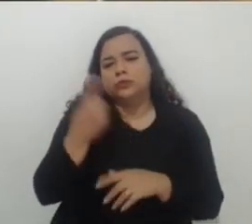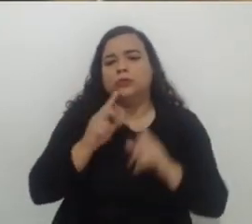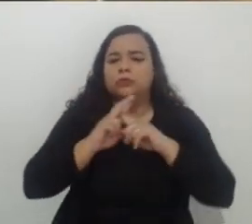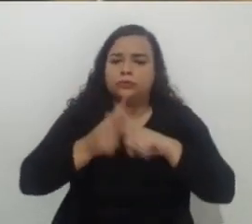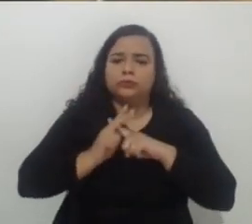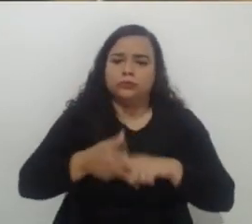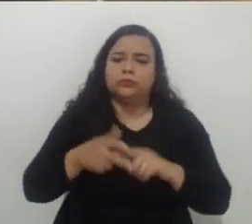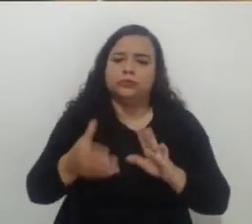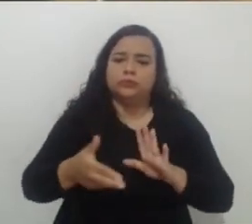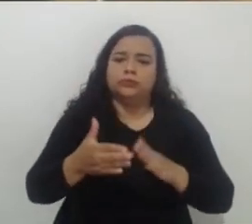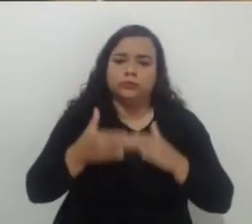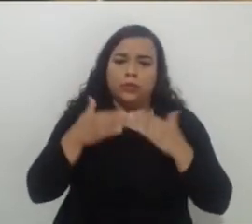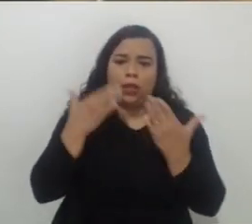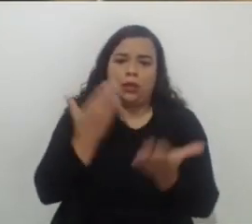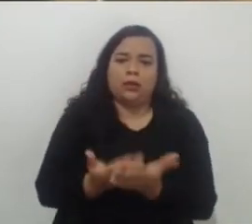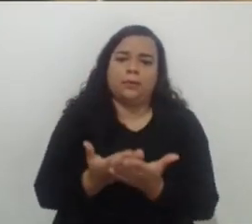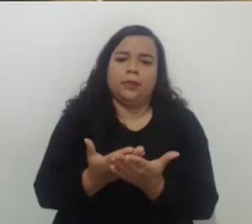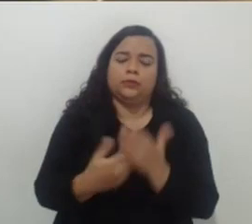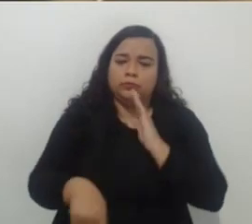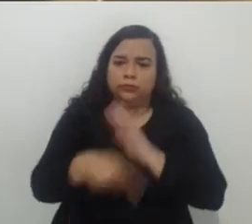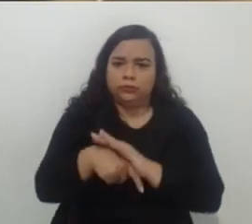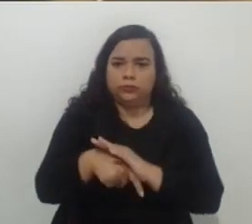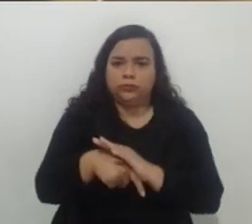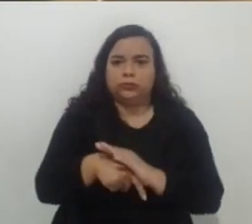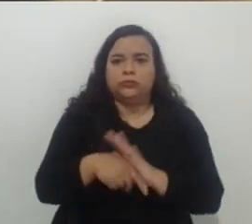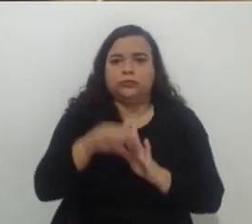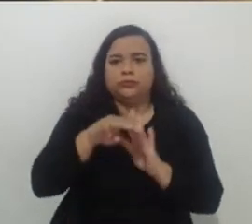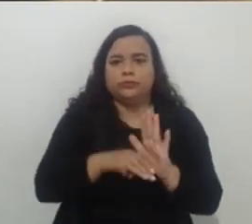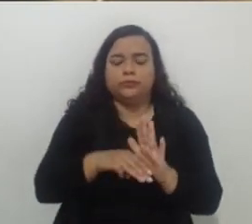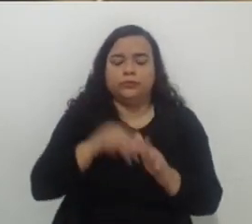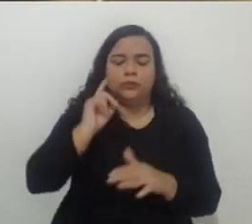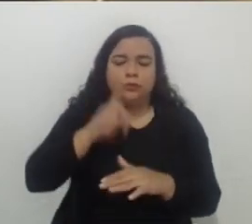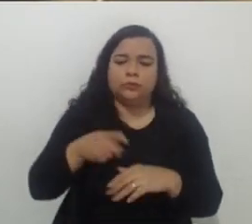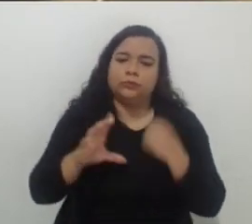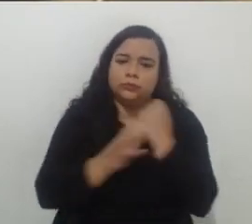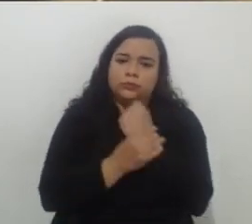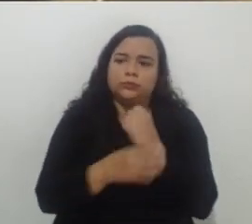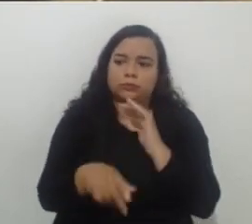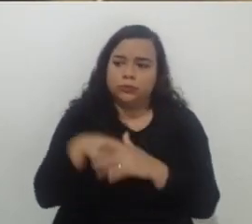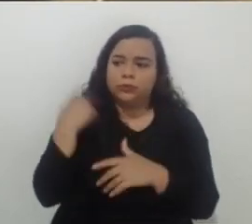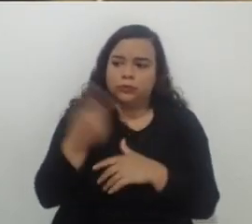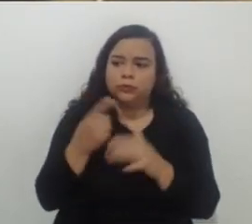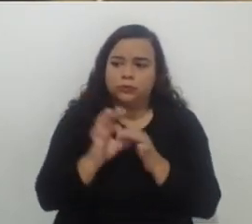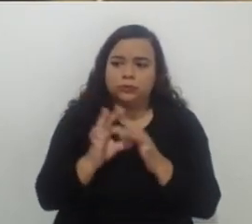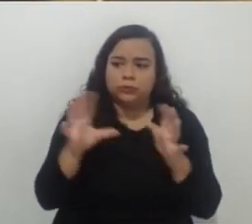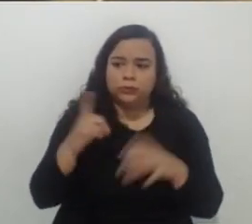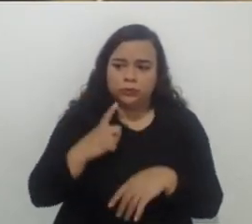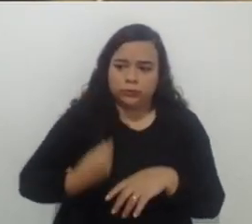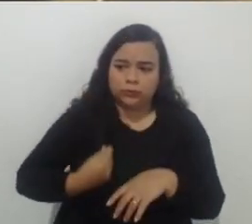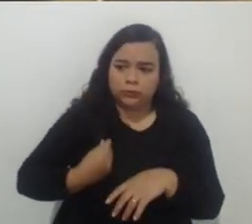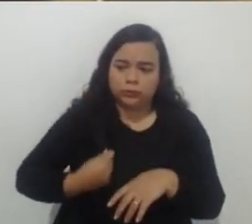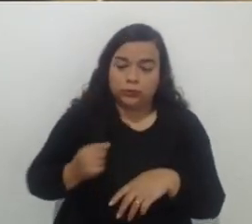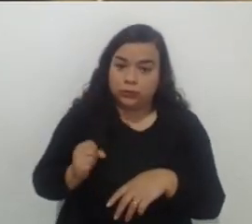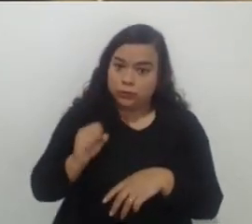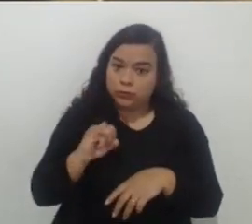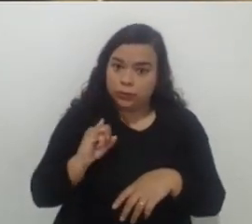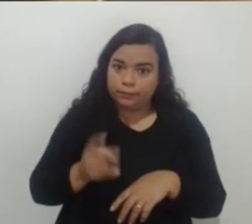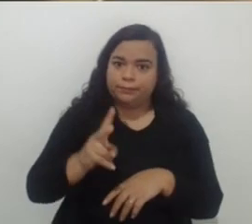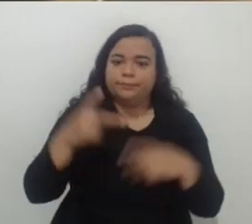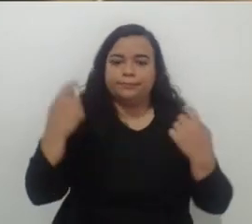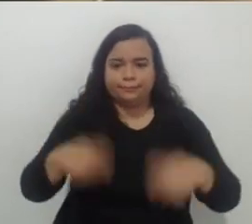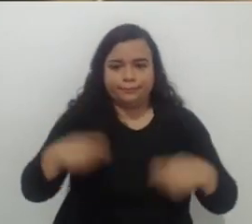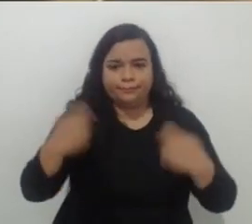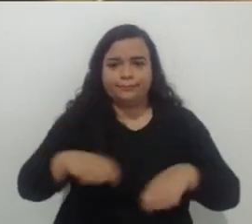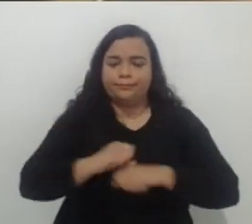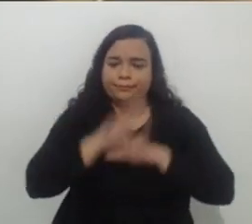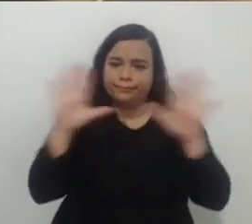requerimento para o deferimento e concessão da ordem de segurança e nos colocamos à disposição caso haja, caso remaneça a necessidade de esclarecimento de